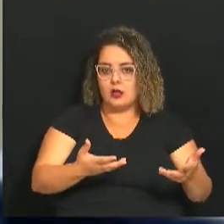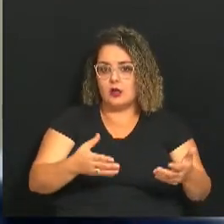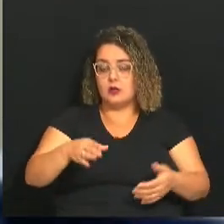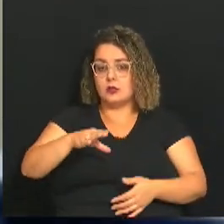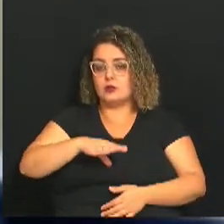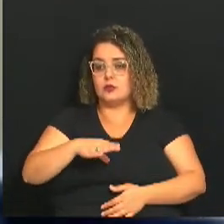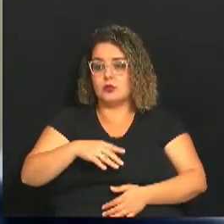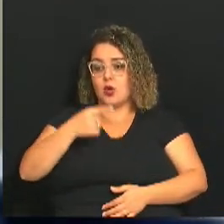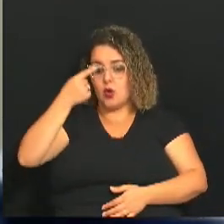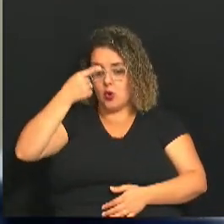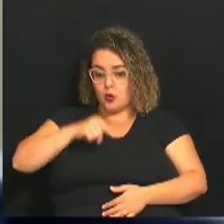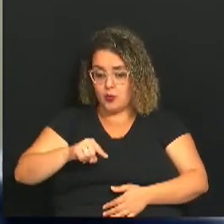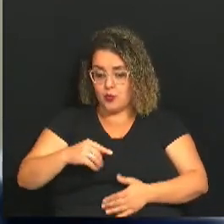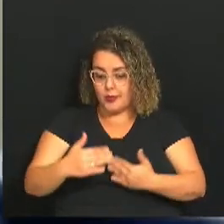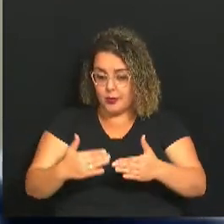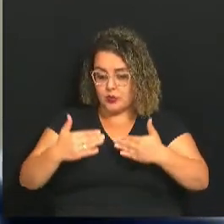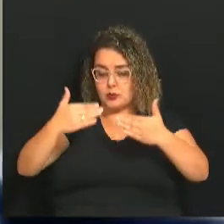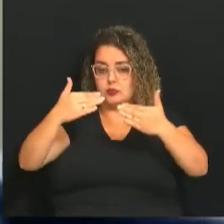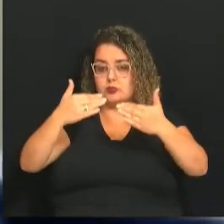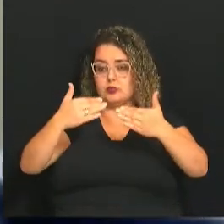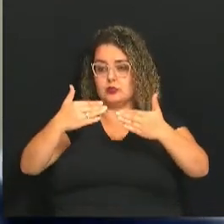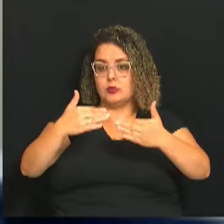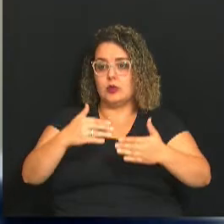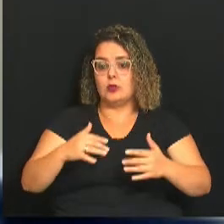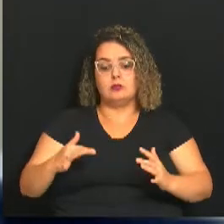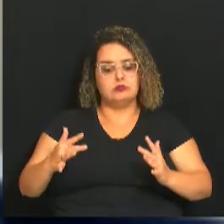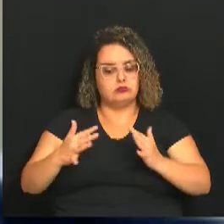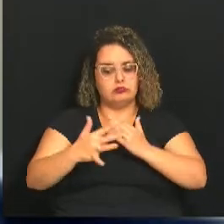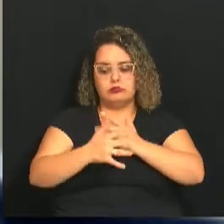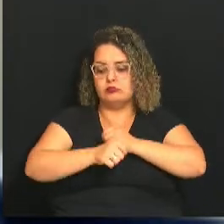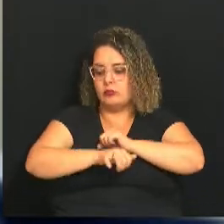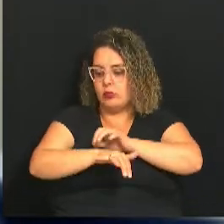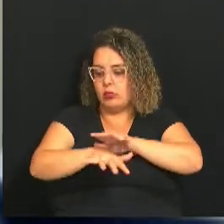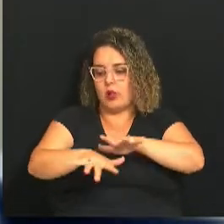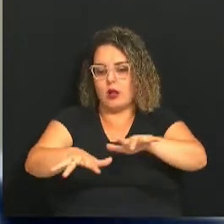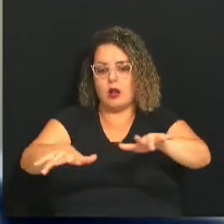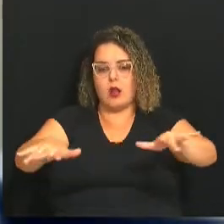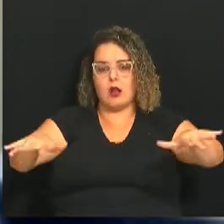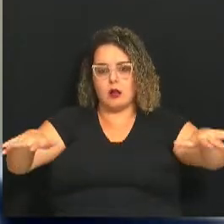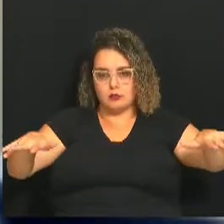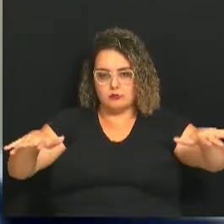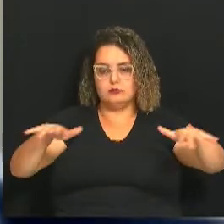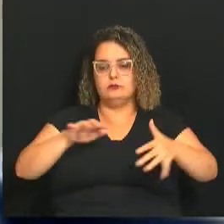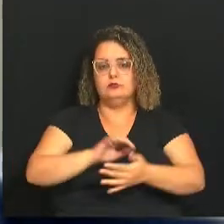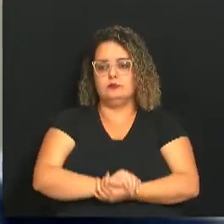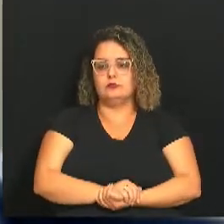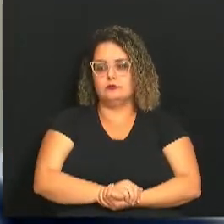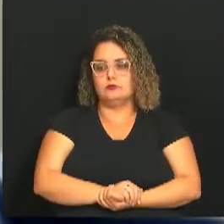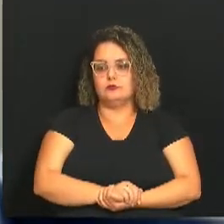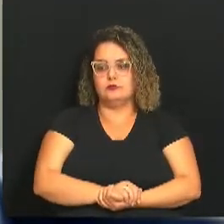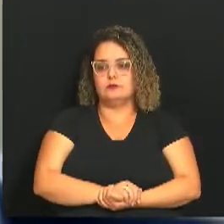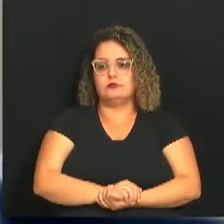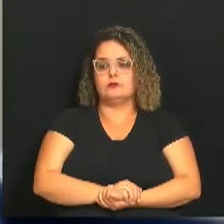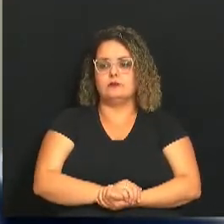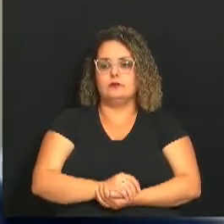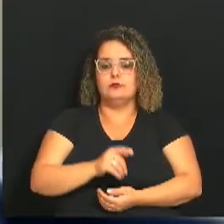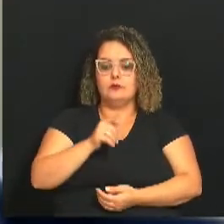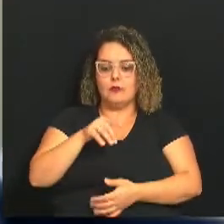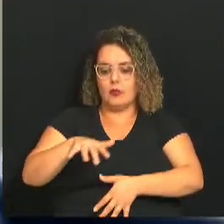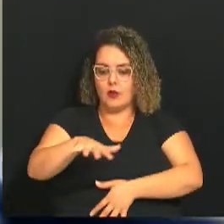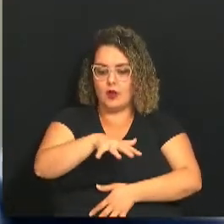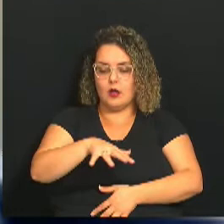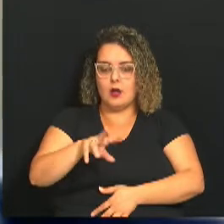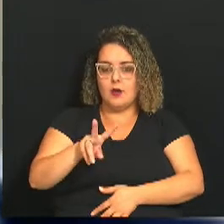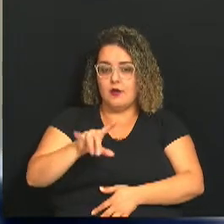perfil de desenvolvimento mesmo, é uma cidade que você tem concentração da rede viária, você tem muitas empresas